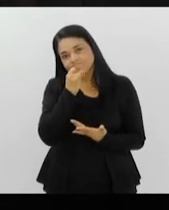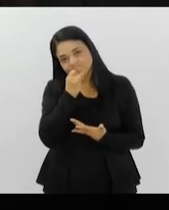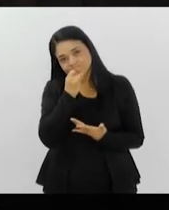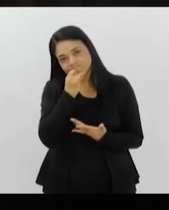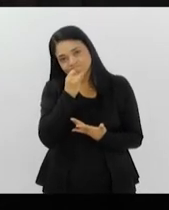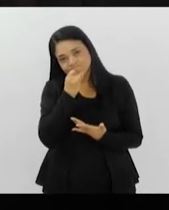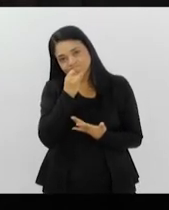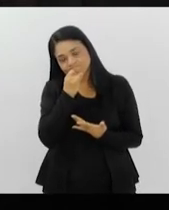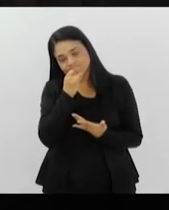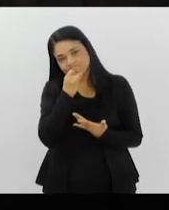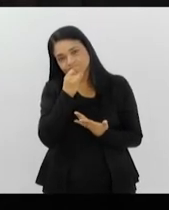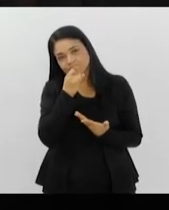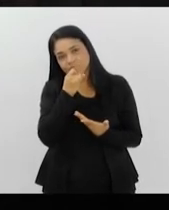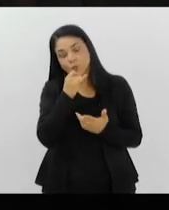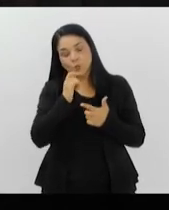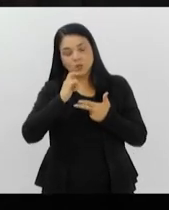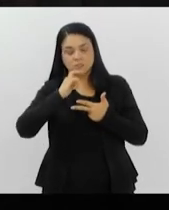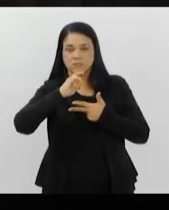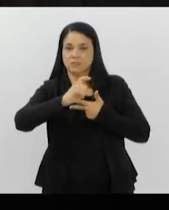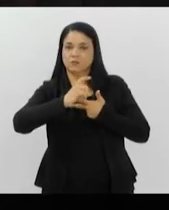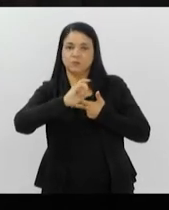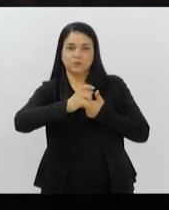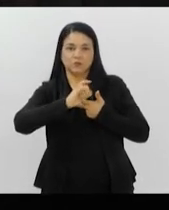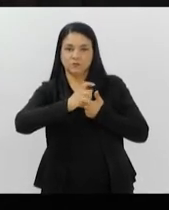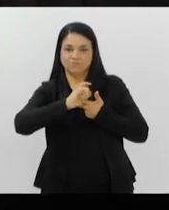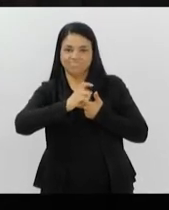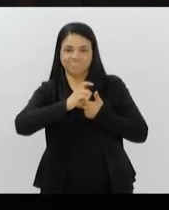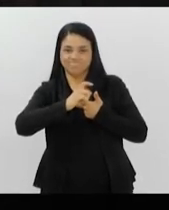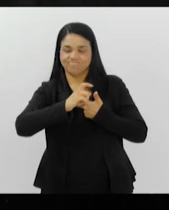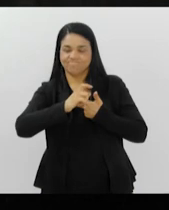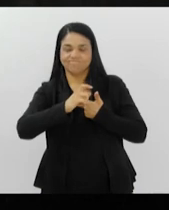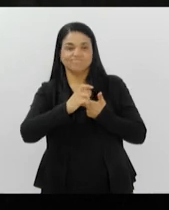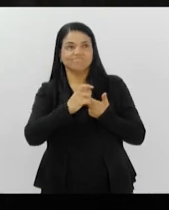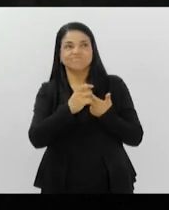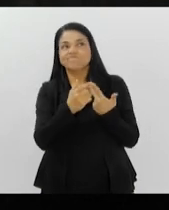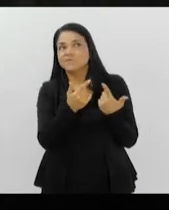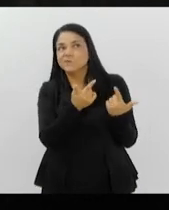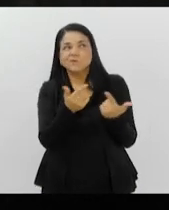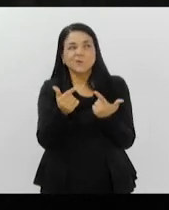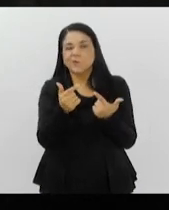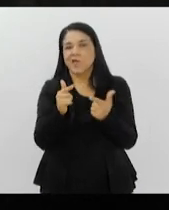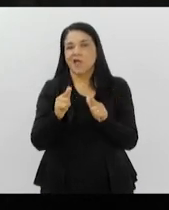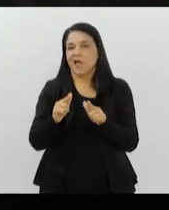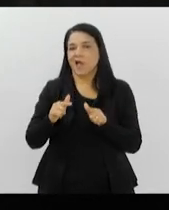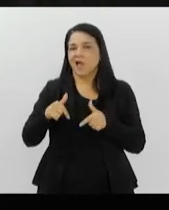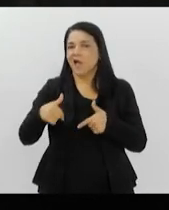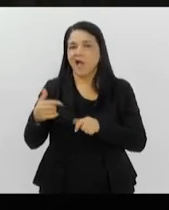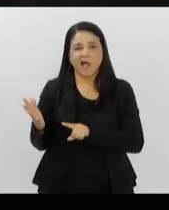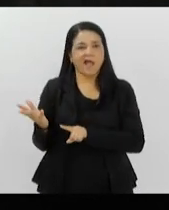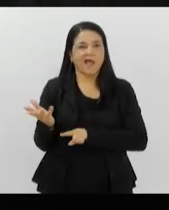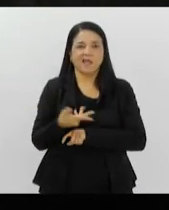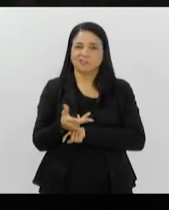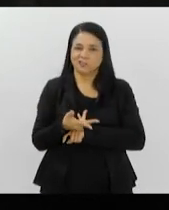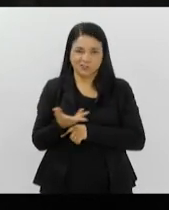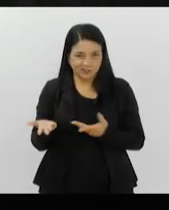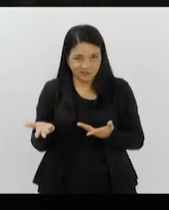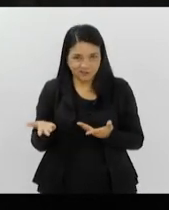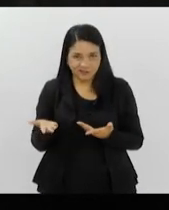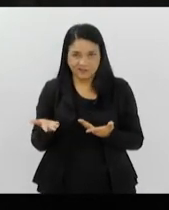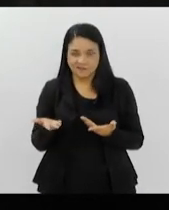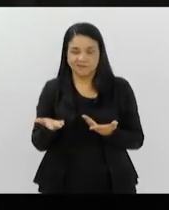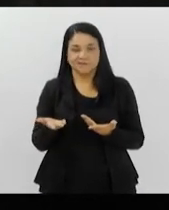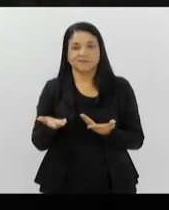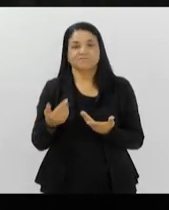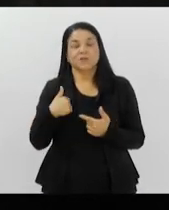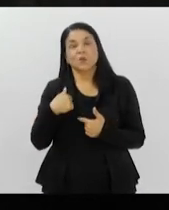infelizmente, o Executivo não tem essa agilidade. E aí eu fico sempre